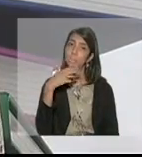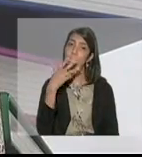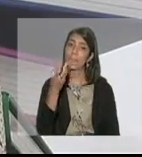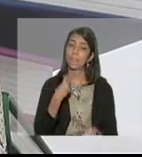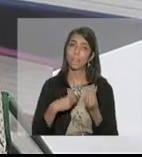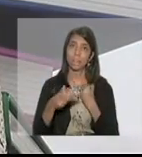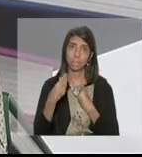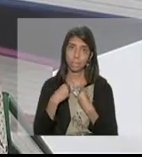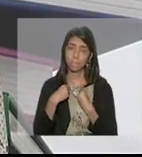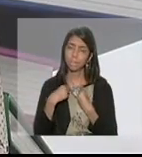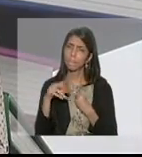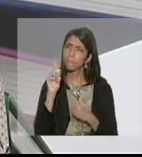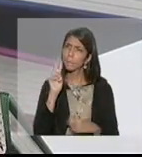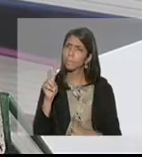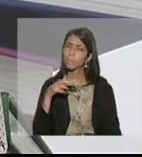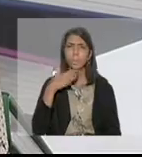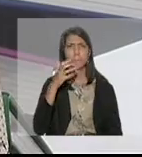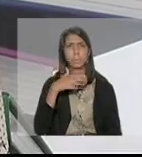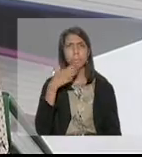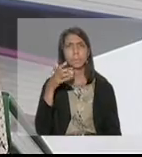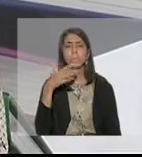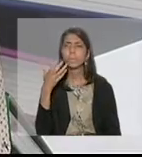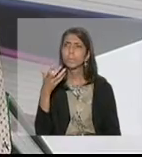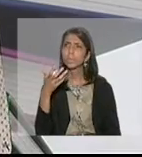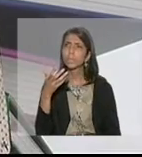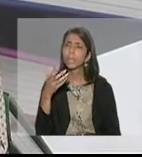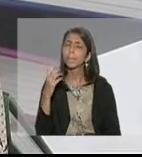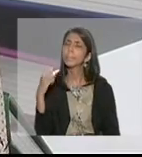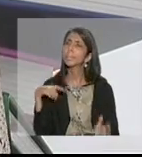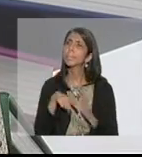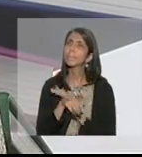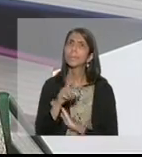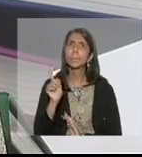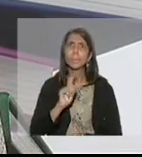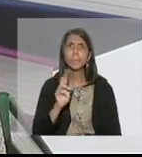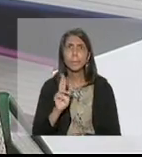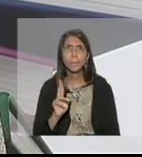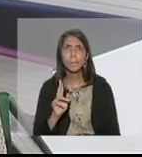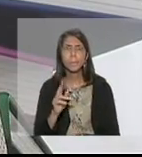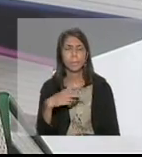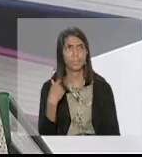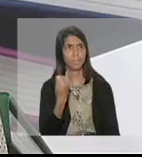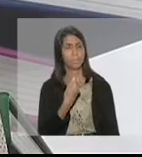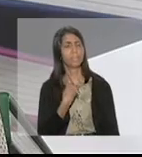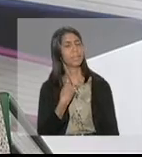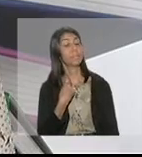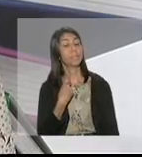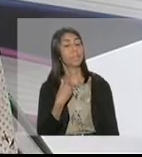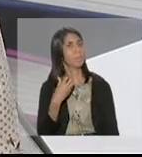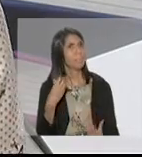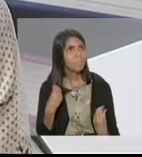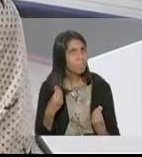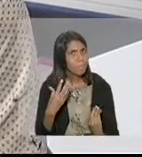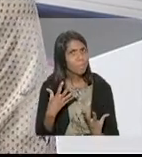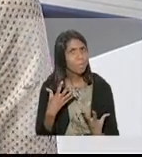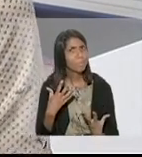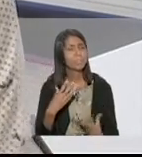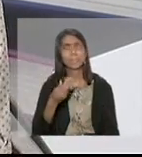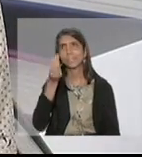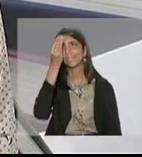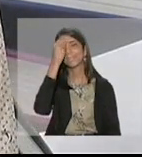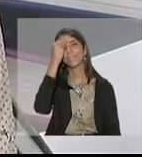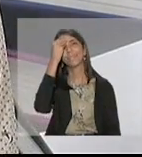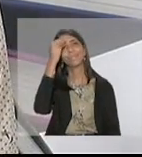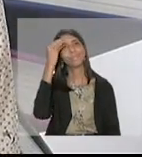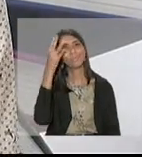né? E aí a gente viu essa fruta e perguntei o nome, como é que é o nome dela? Braquiparil. Como? Pronto, já